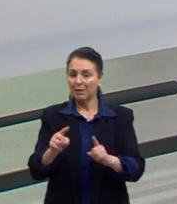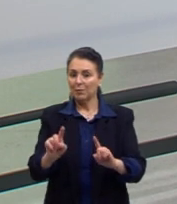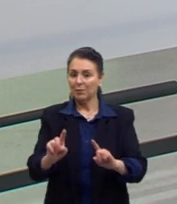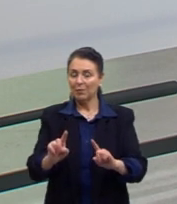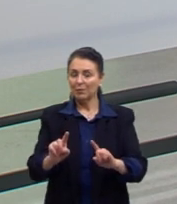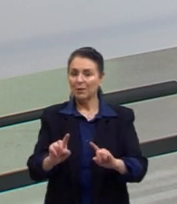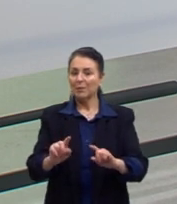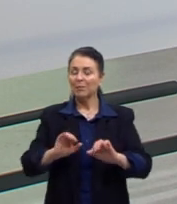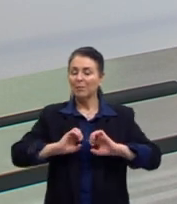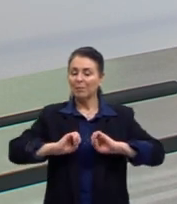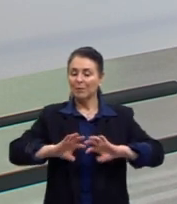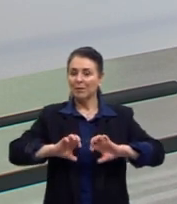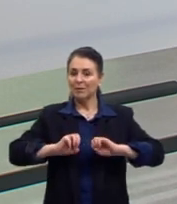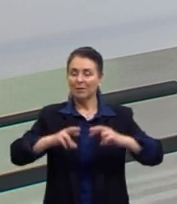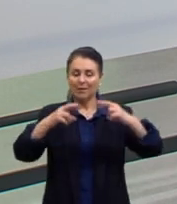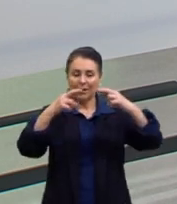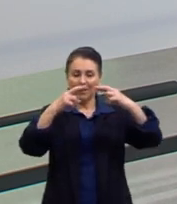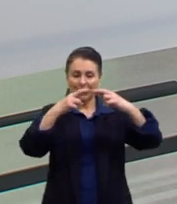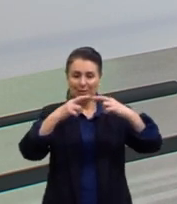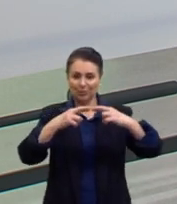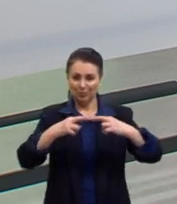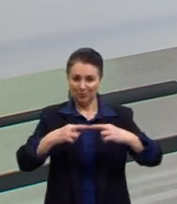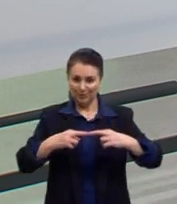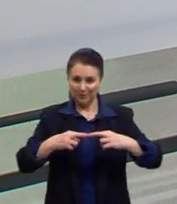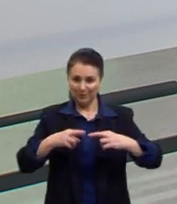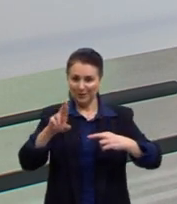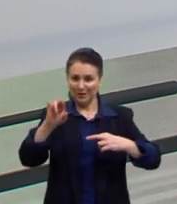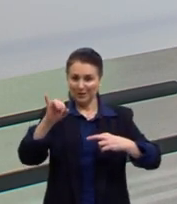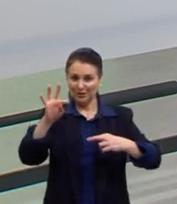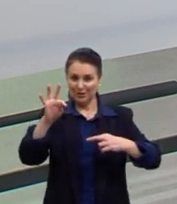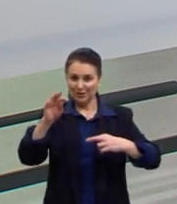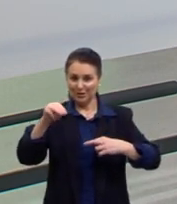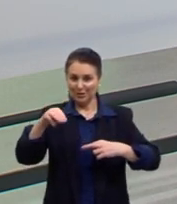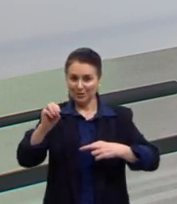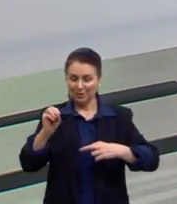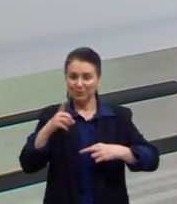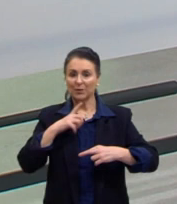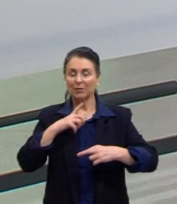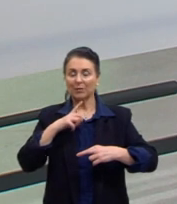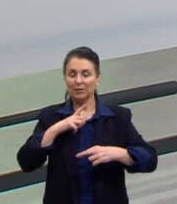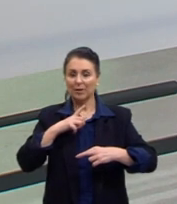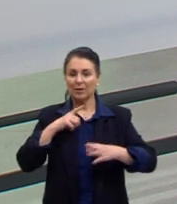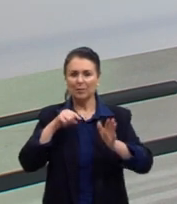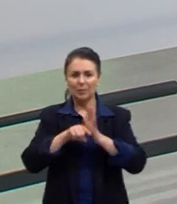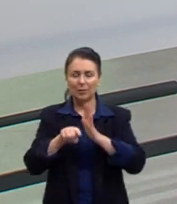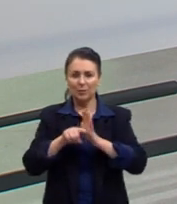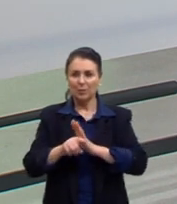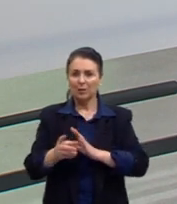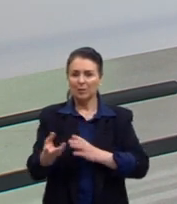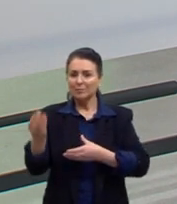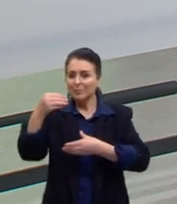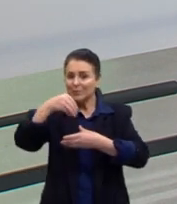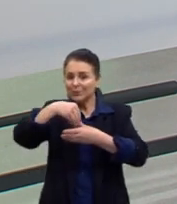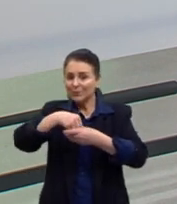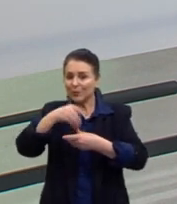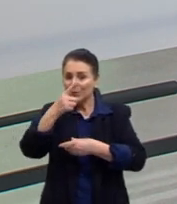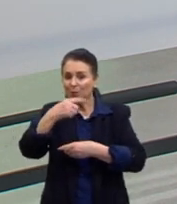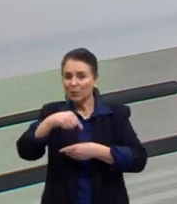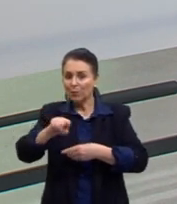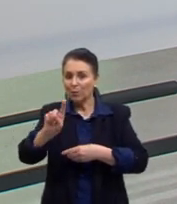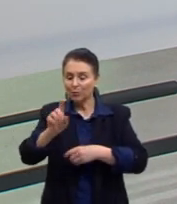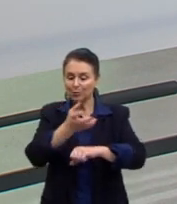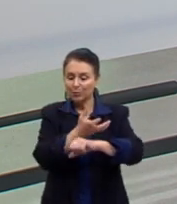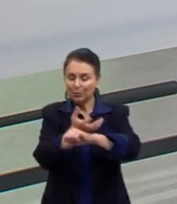com a questão de ritmo Então a gente vai ter além dessa questão da gente inserir outras né